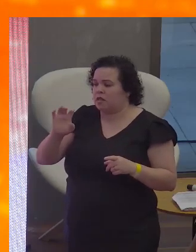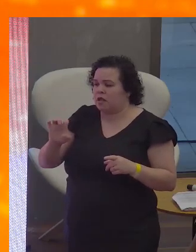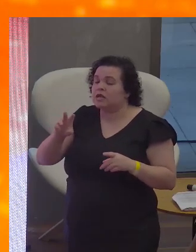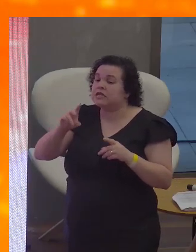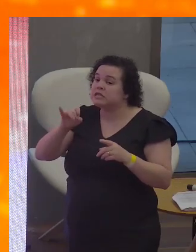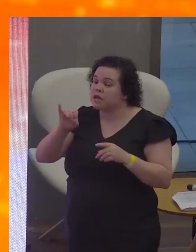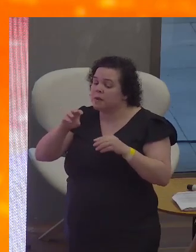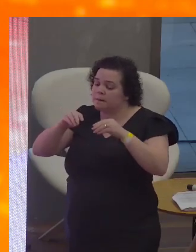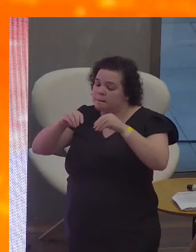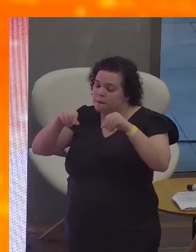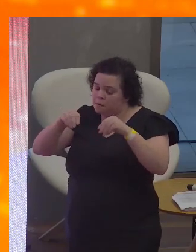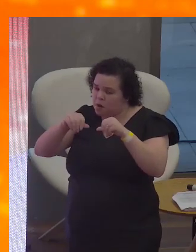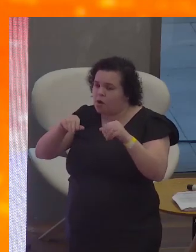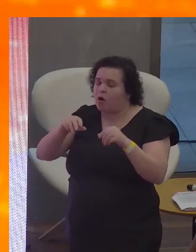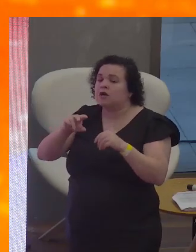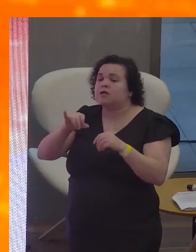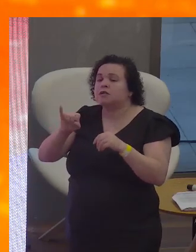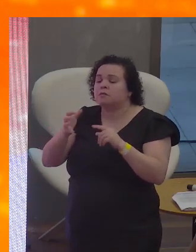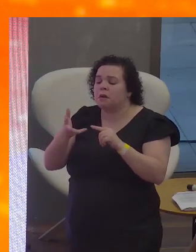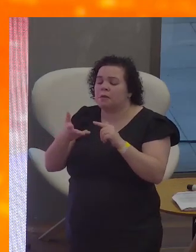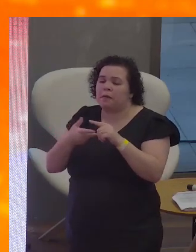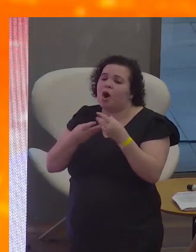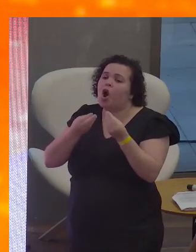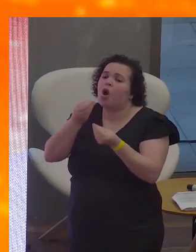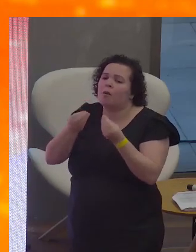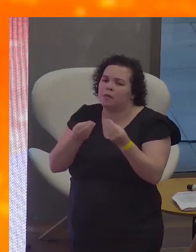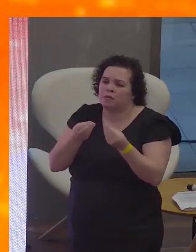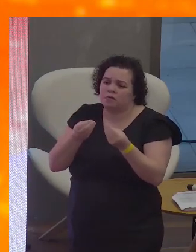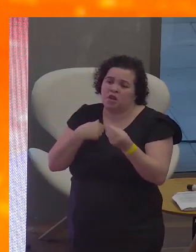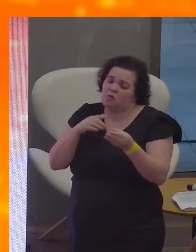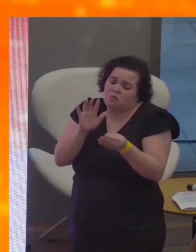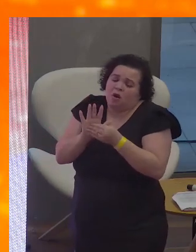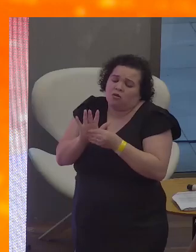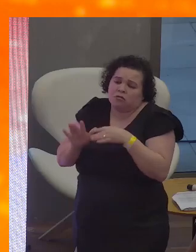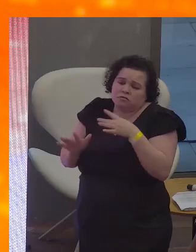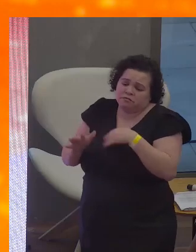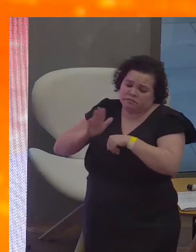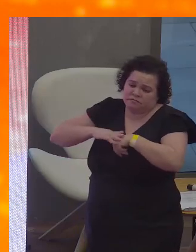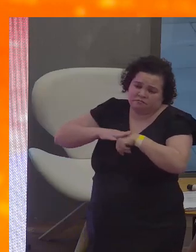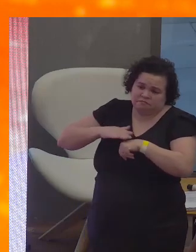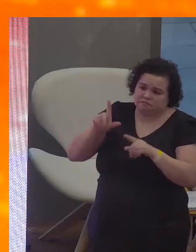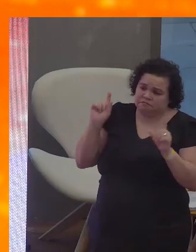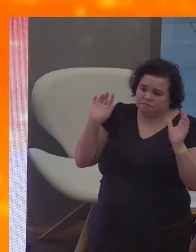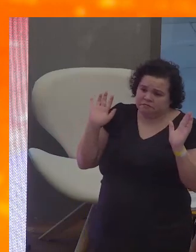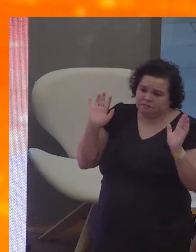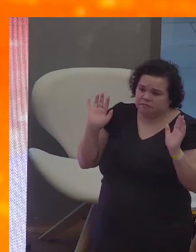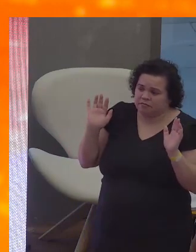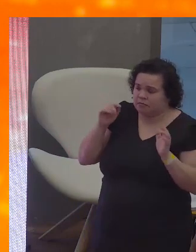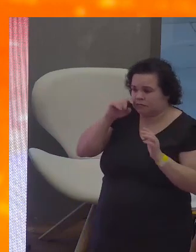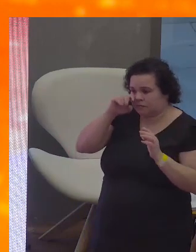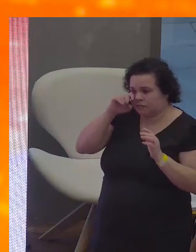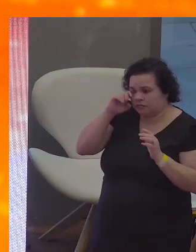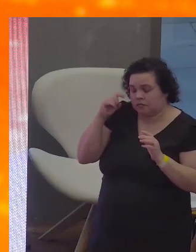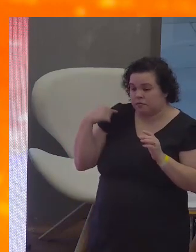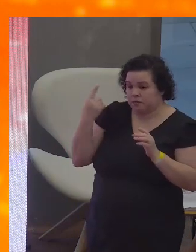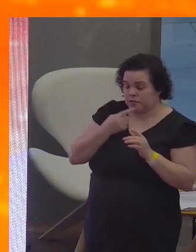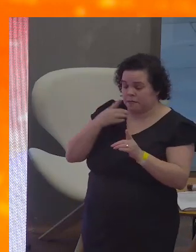extrato seco padronizado, se eu não comprei, eu vou colocar o que eu quiser. Tá? E aí, o que a gente